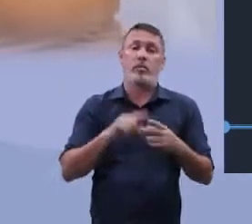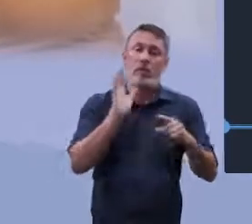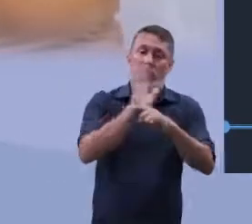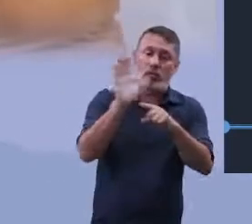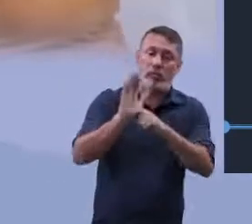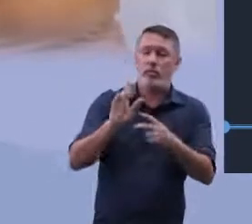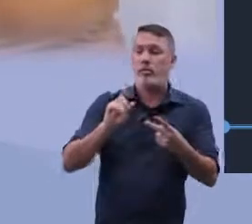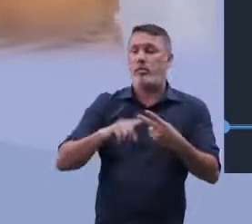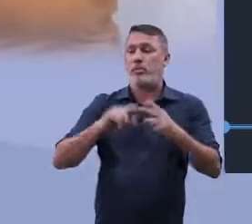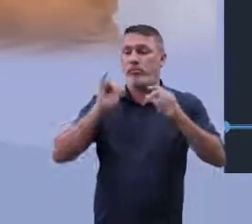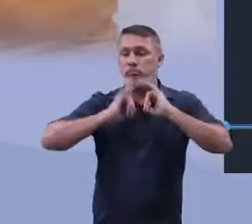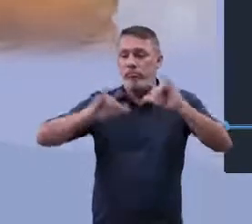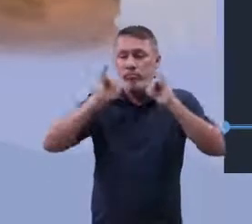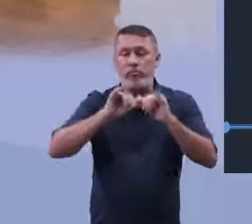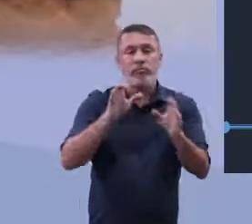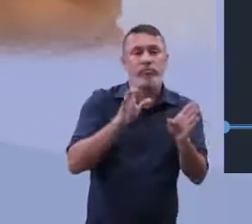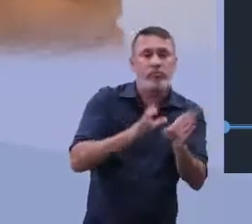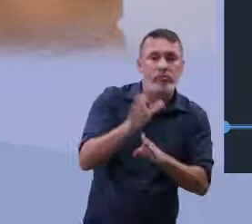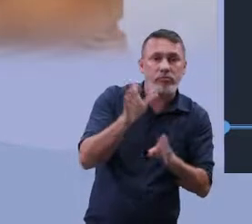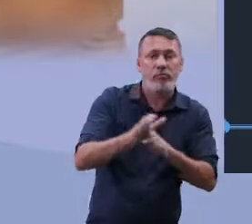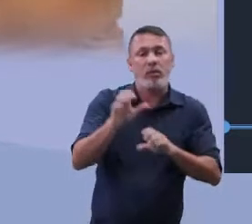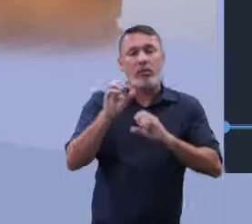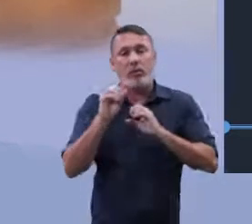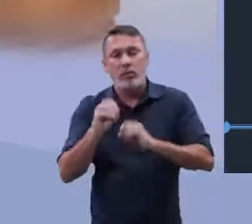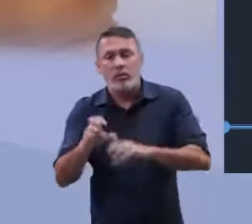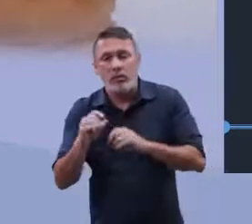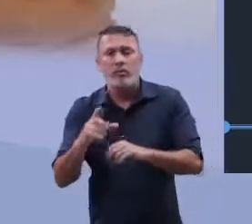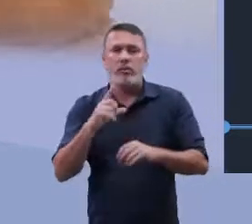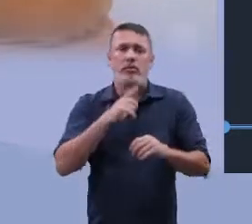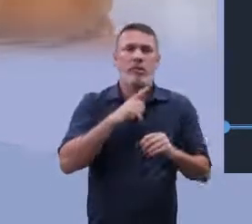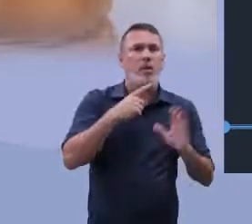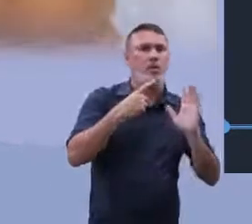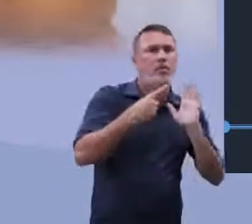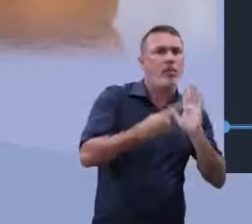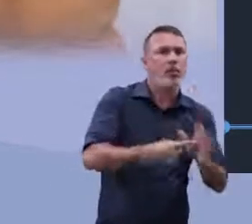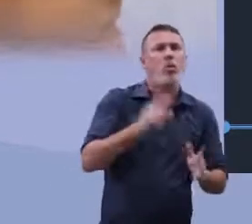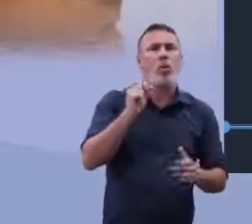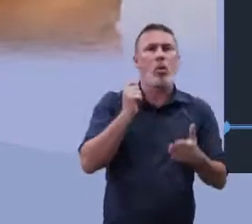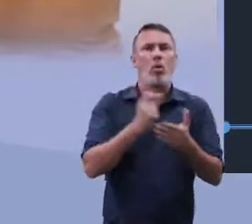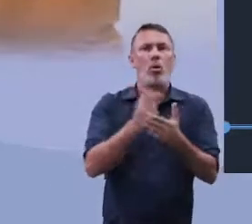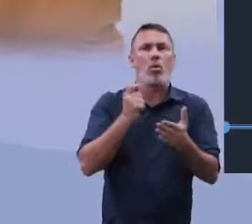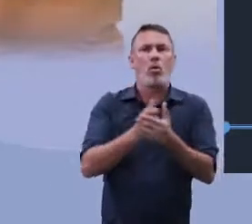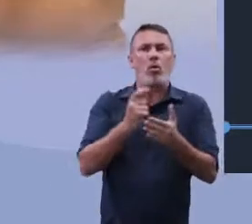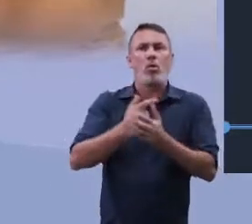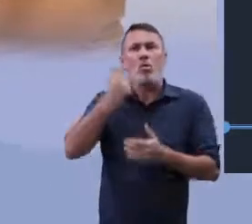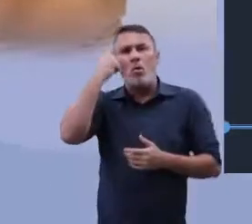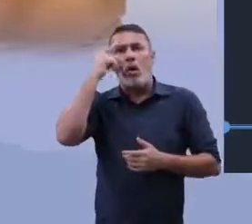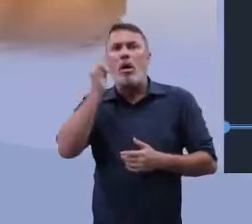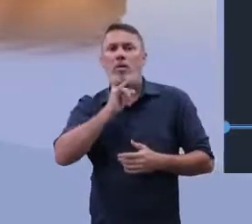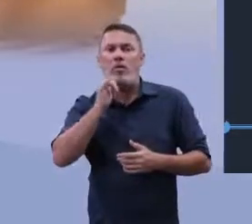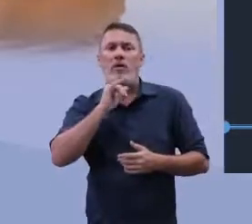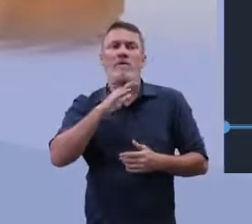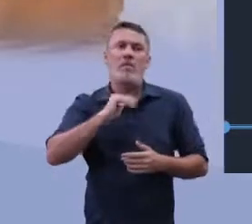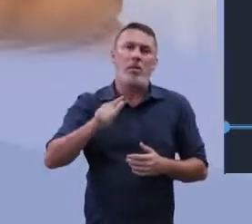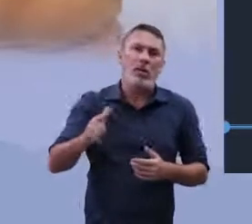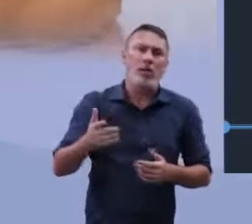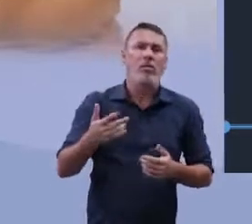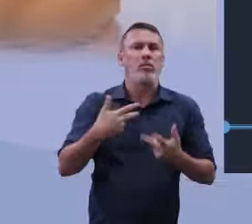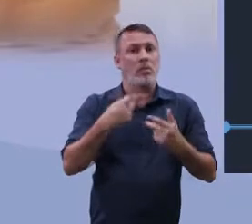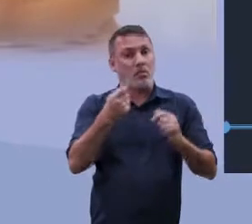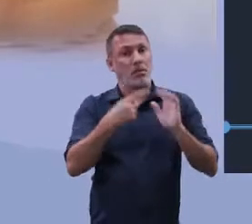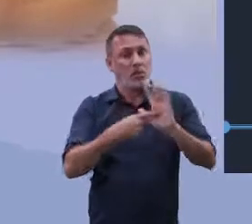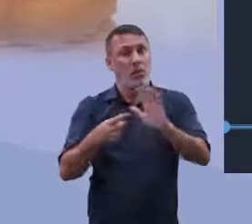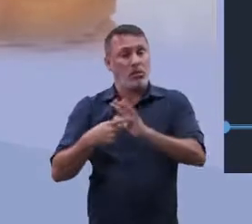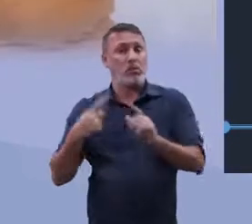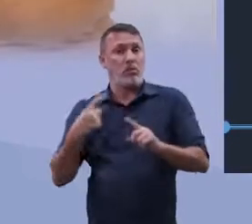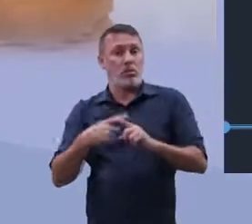questões ambientais, campanhas educativas, né, que vai apresentar o malefício do consumismo. Nós precisamos